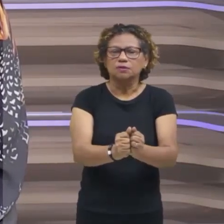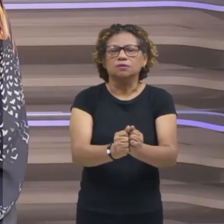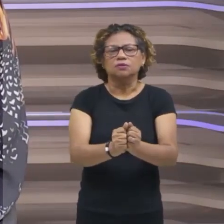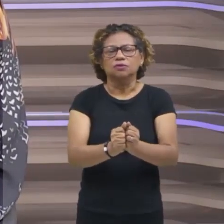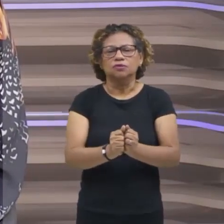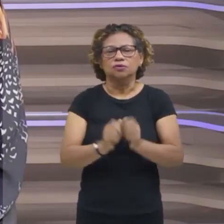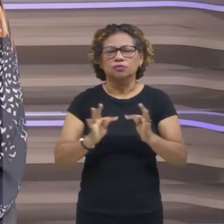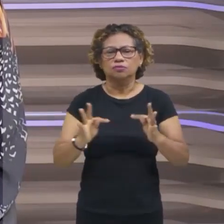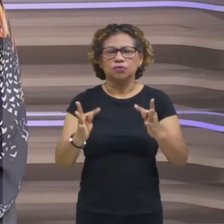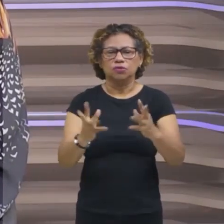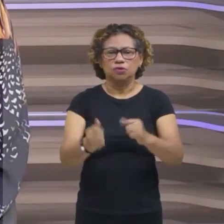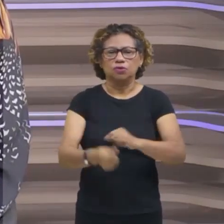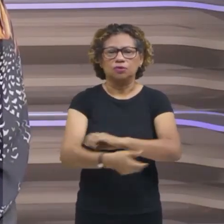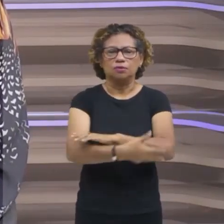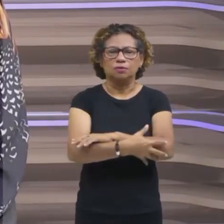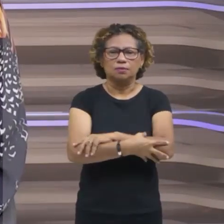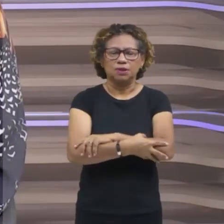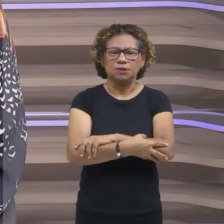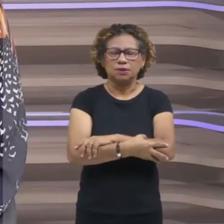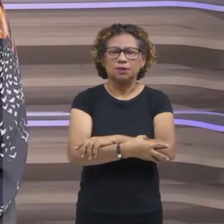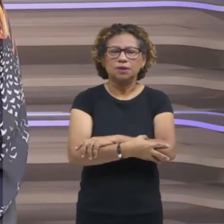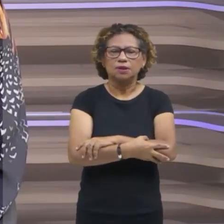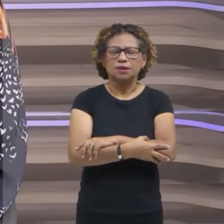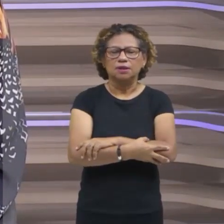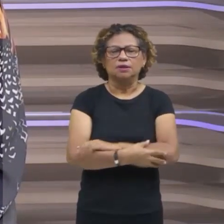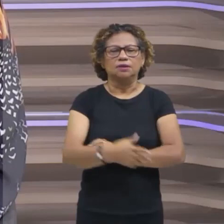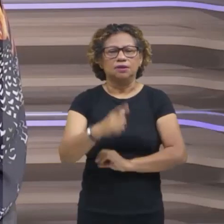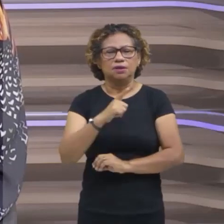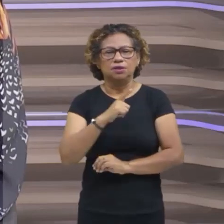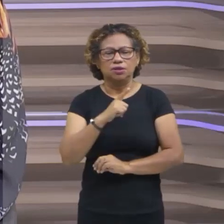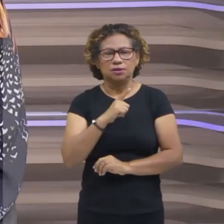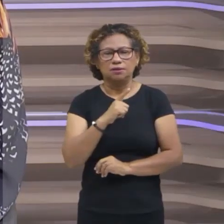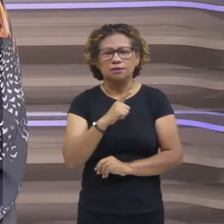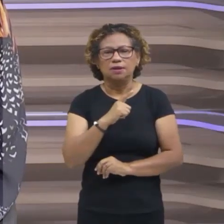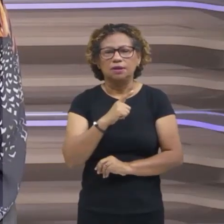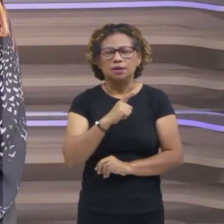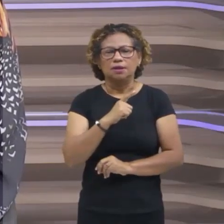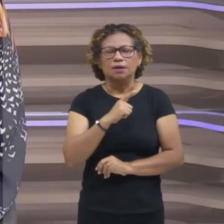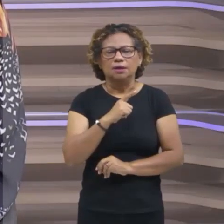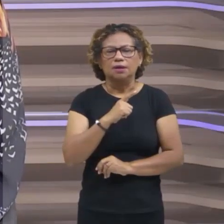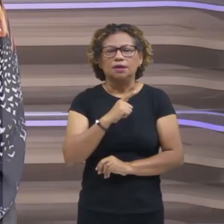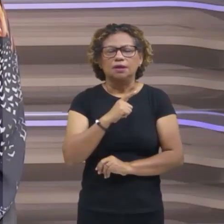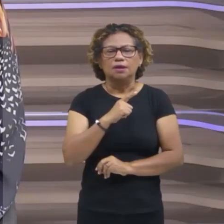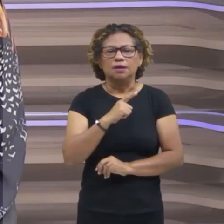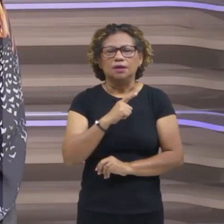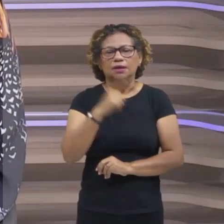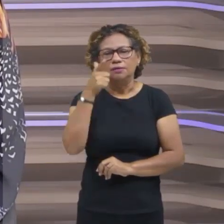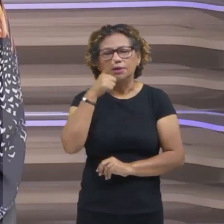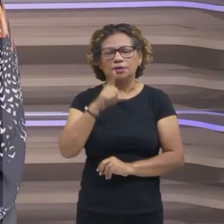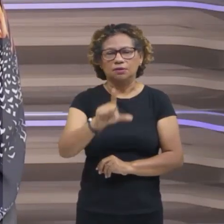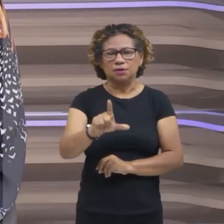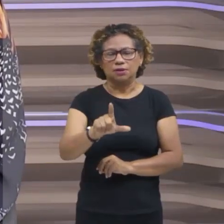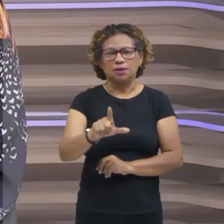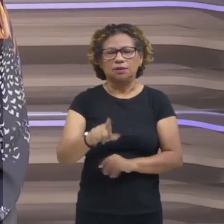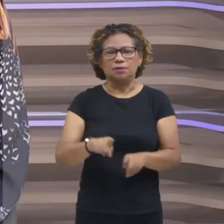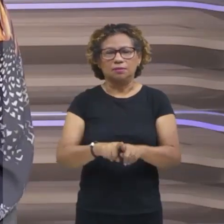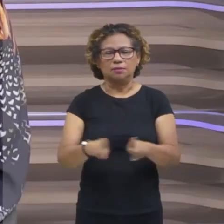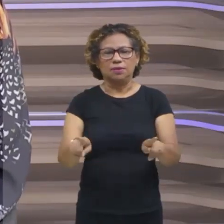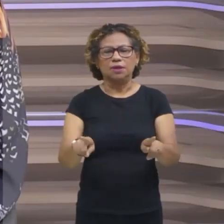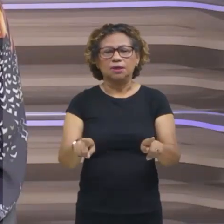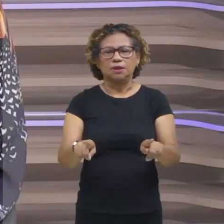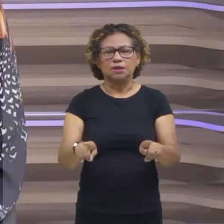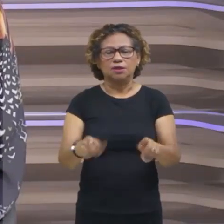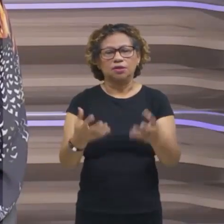em parceria, para que a gente chegue a um resultado promissor. Mas uma das coisas que eu quero destacar